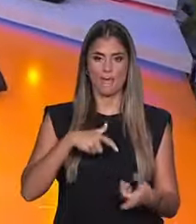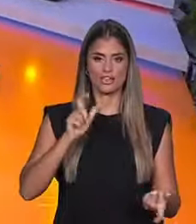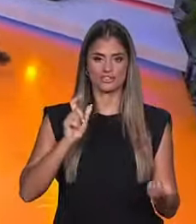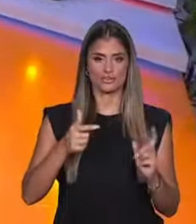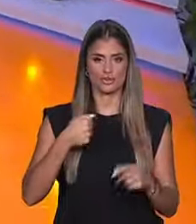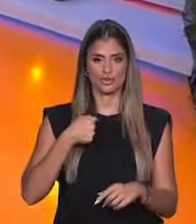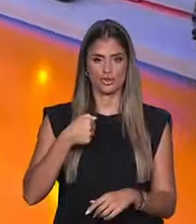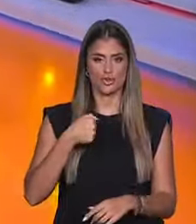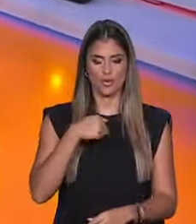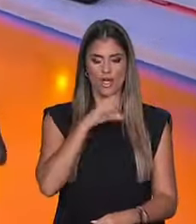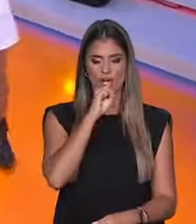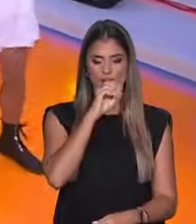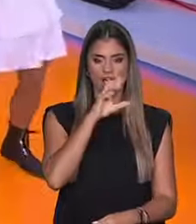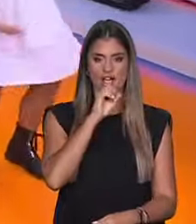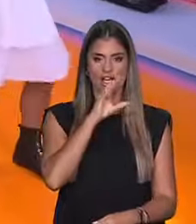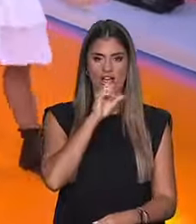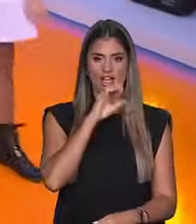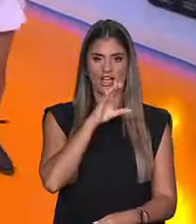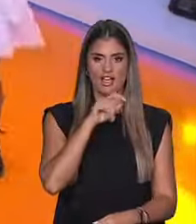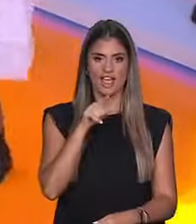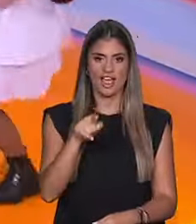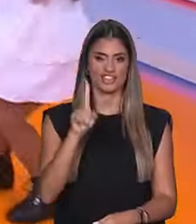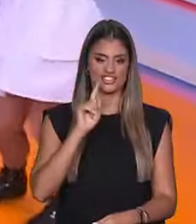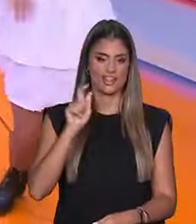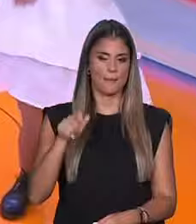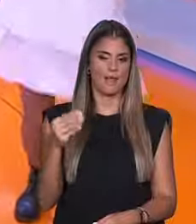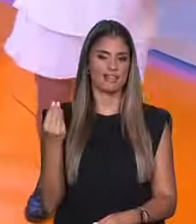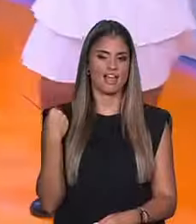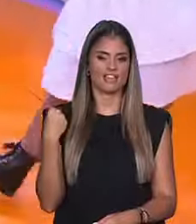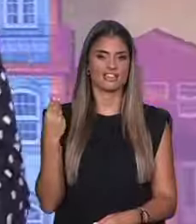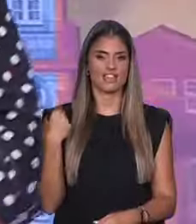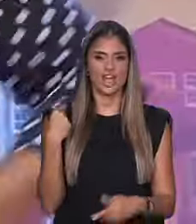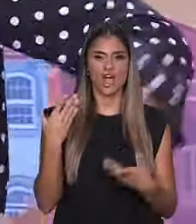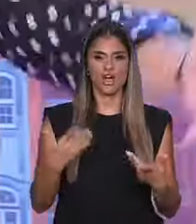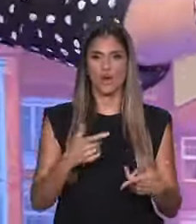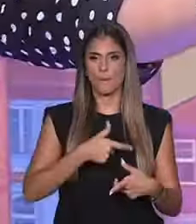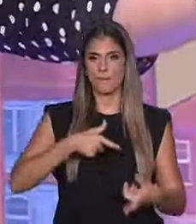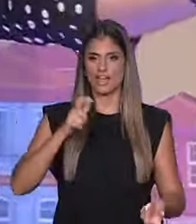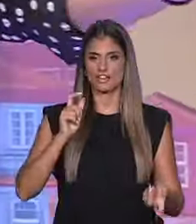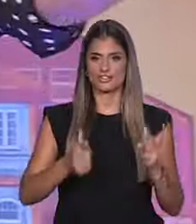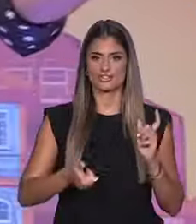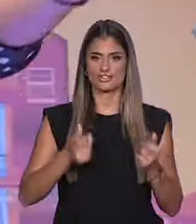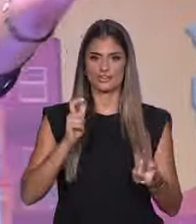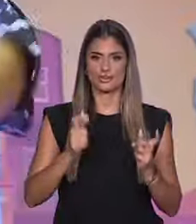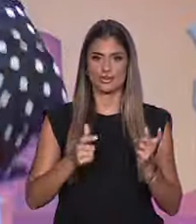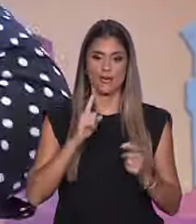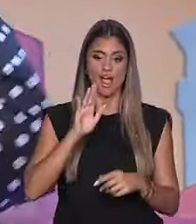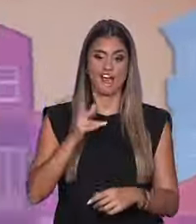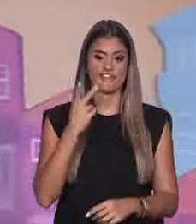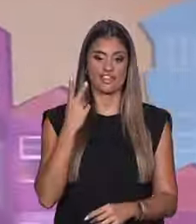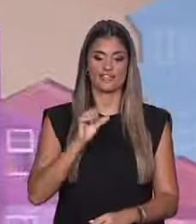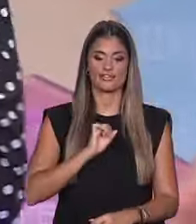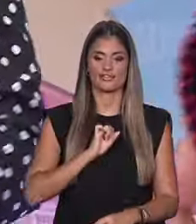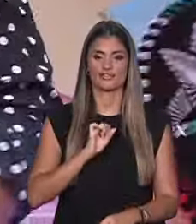fiquei rendido a esta atrevida, e agora no México está a minha